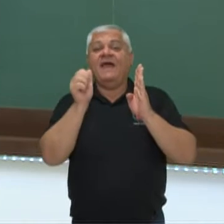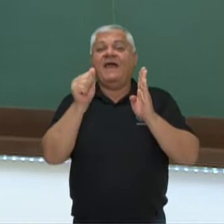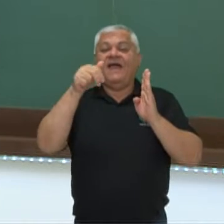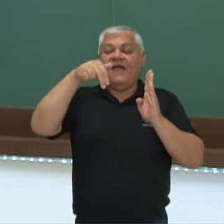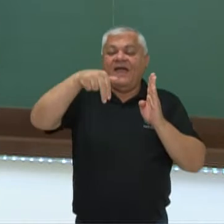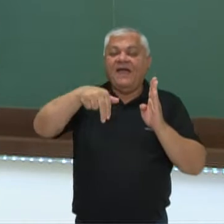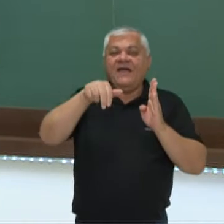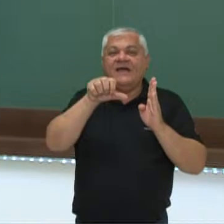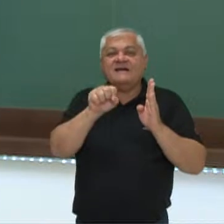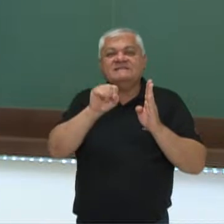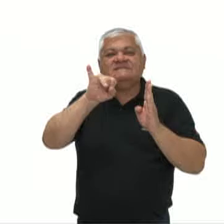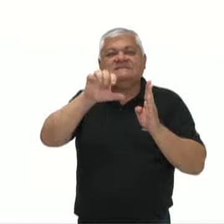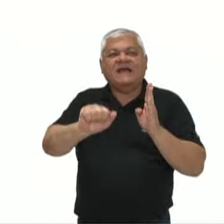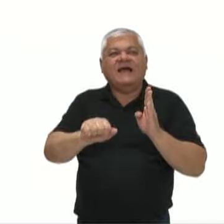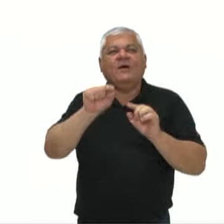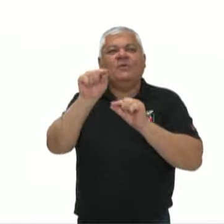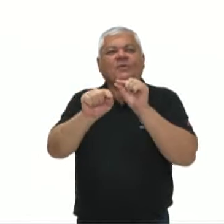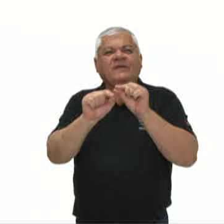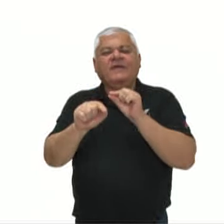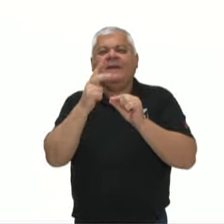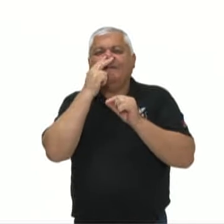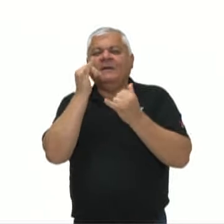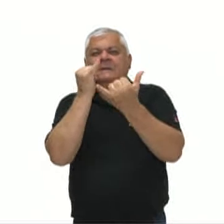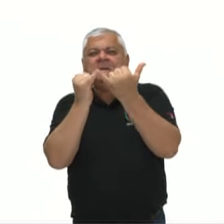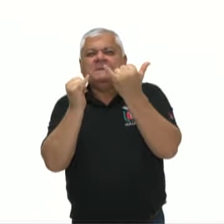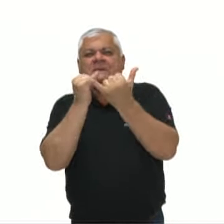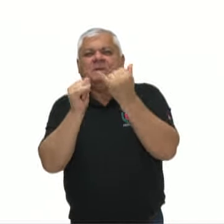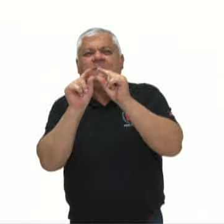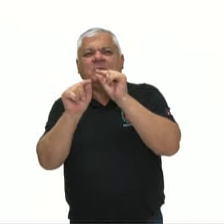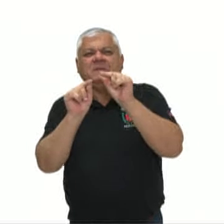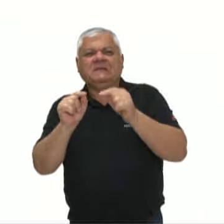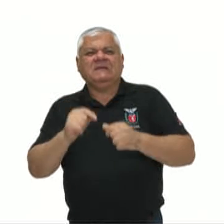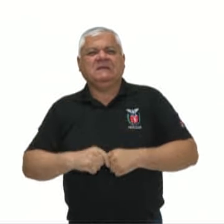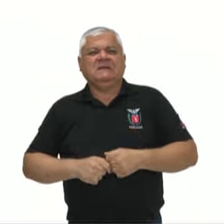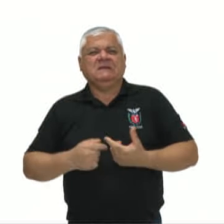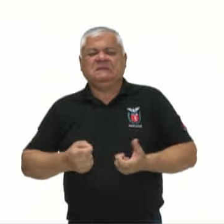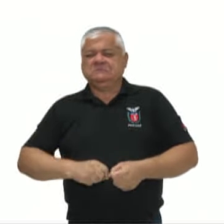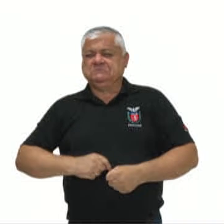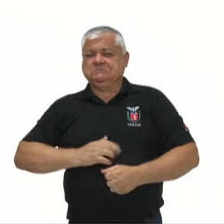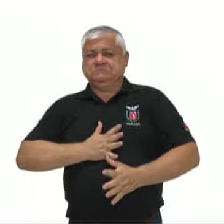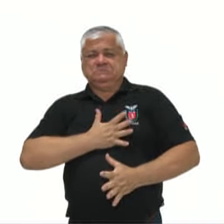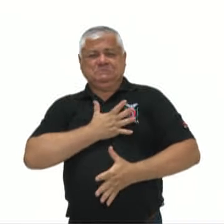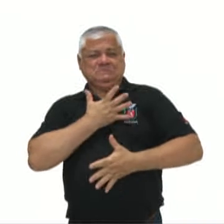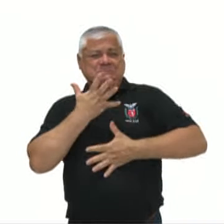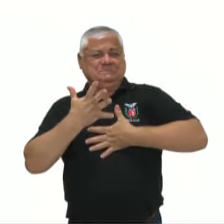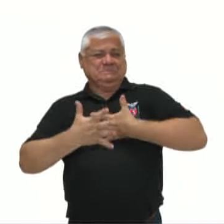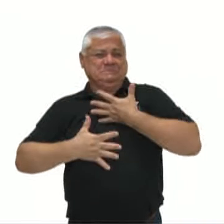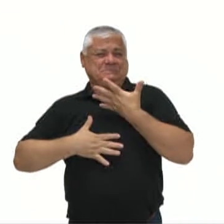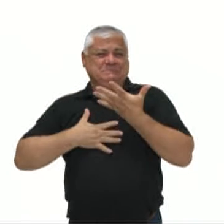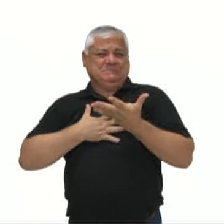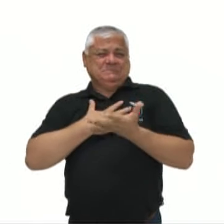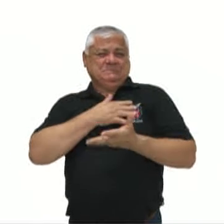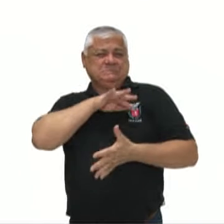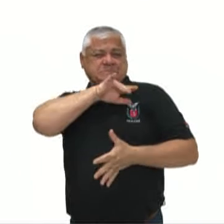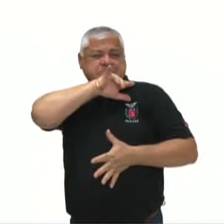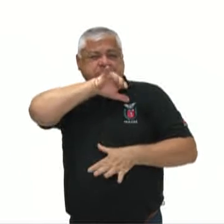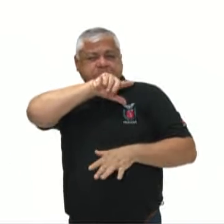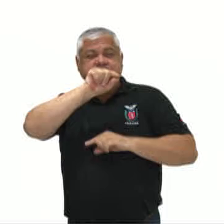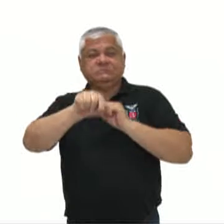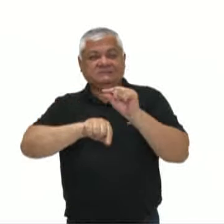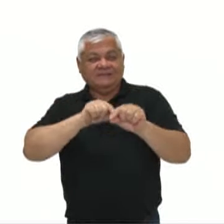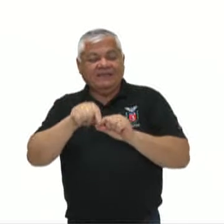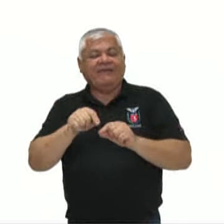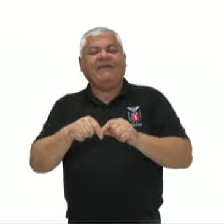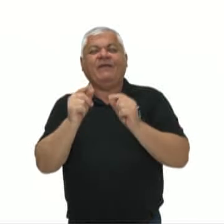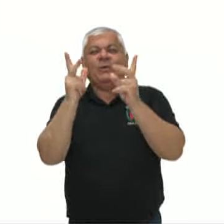repetição sonora, a semelhança acústica em rutilância, infância, repugnância, repetindo